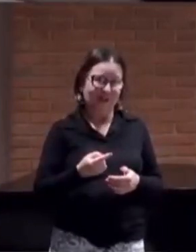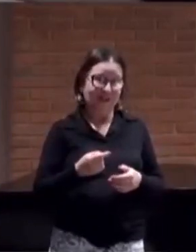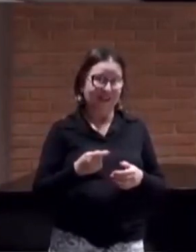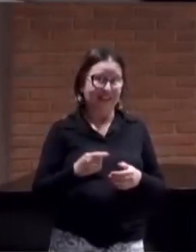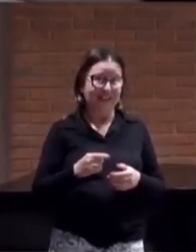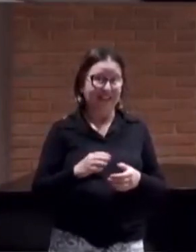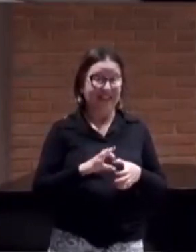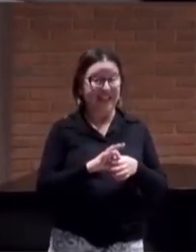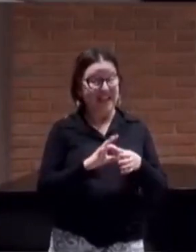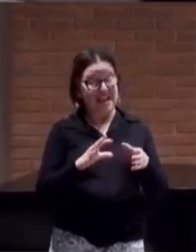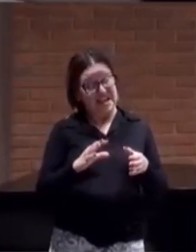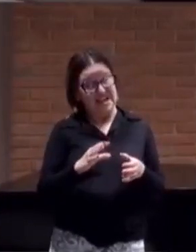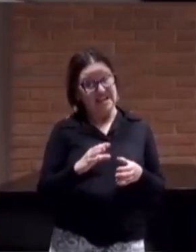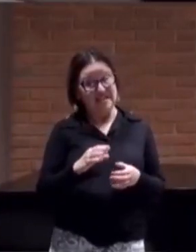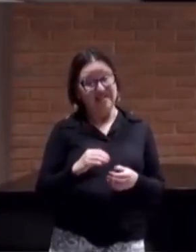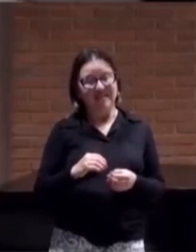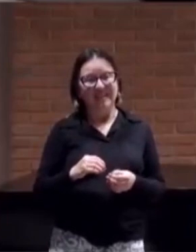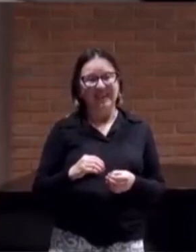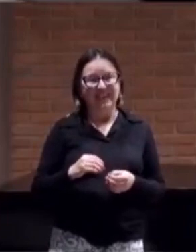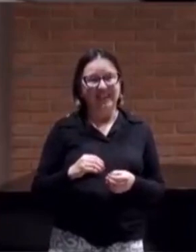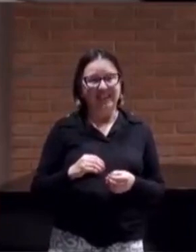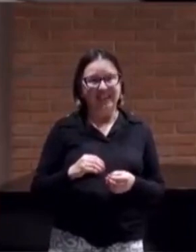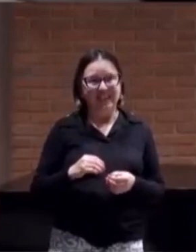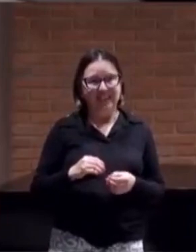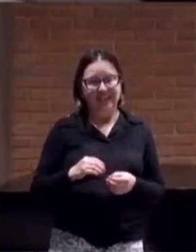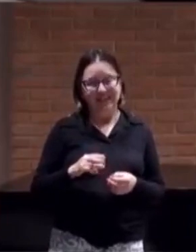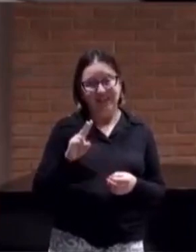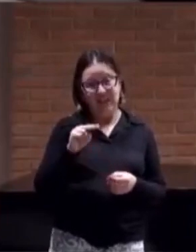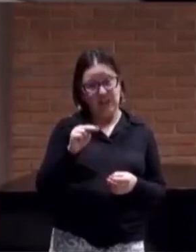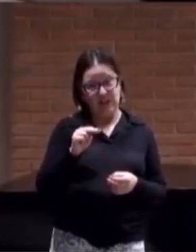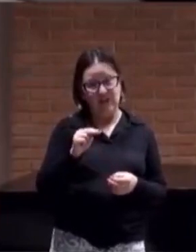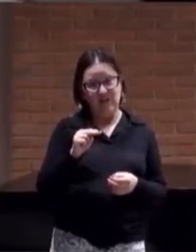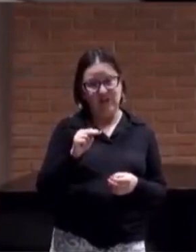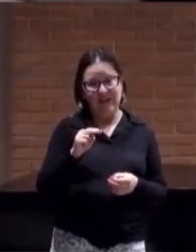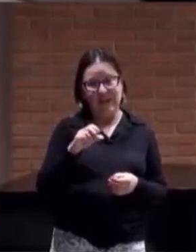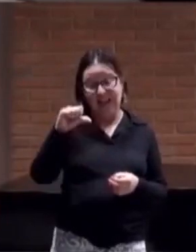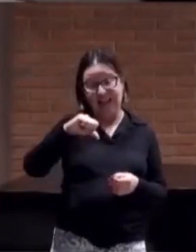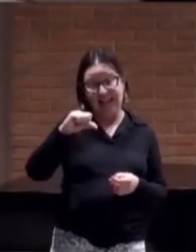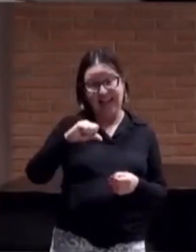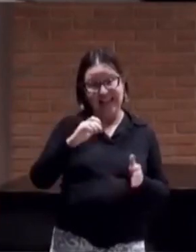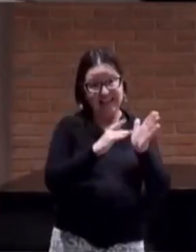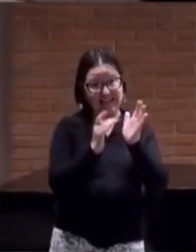de causar escândalo no meio do povo de Deus.